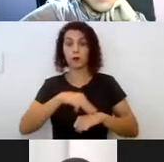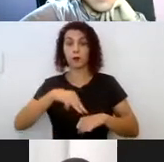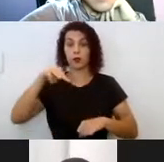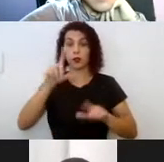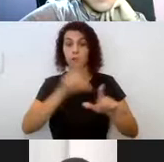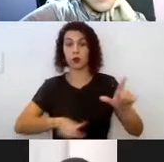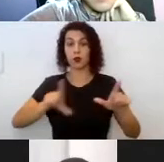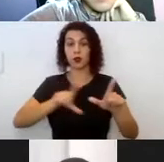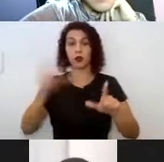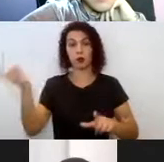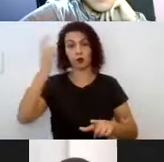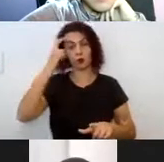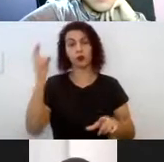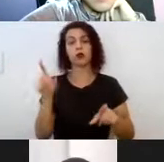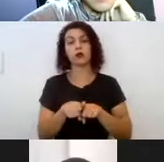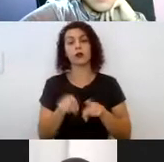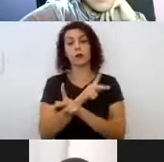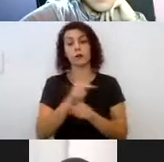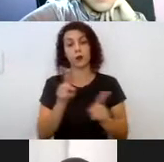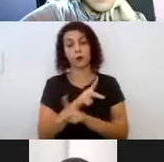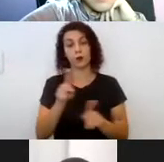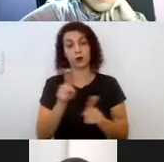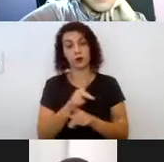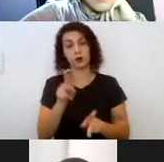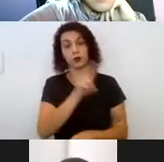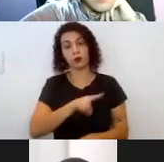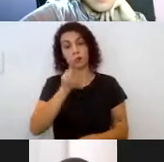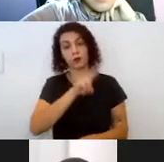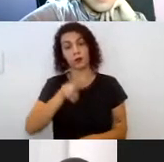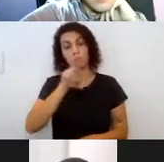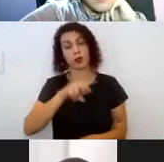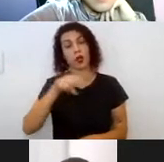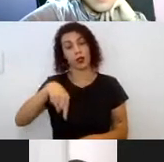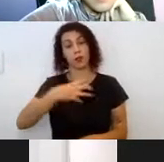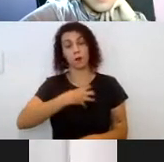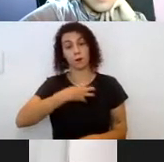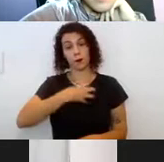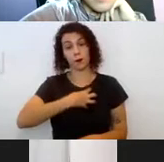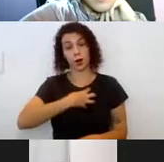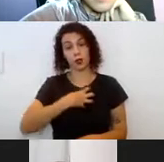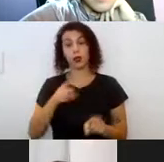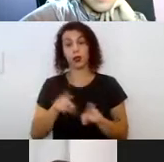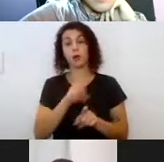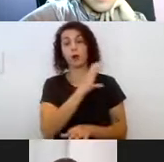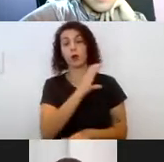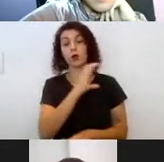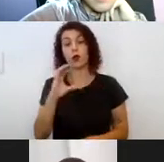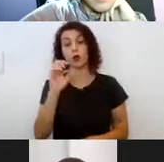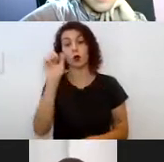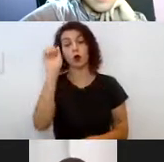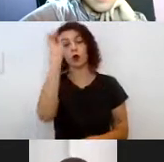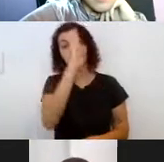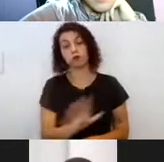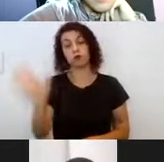da Bahia Sou professora Universitária na faculdade ages de medicina aqui em Jacobina Bahia e Sou coordenadora nacional dos